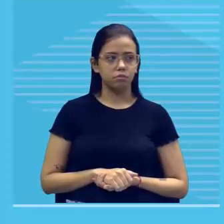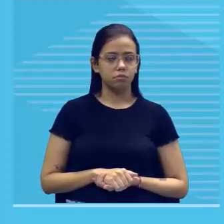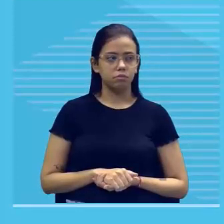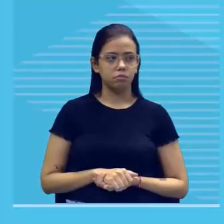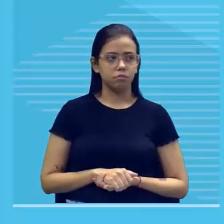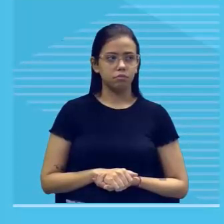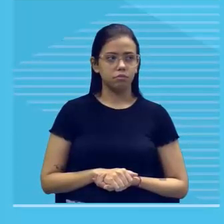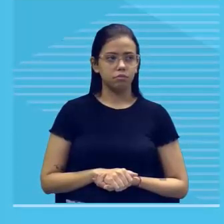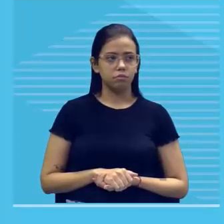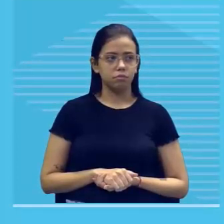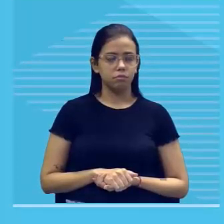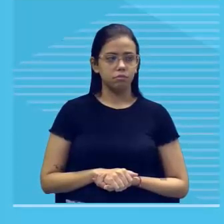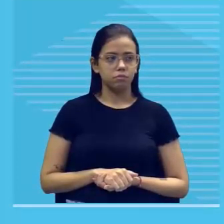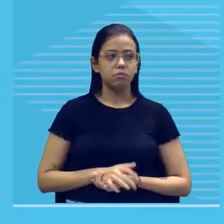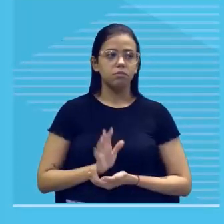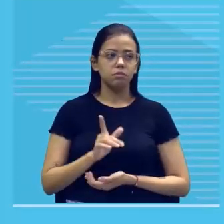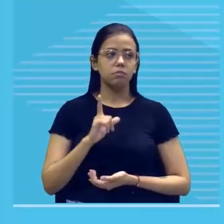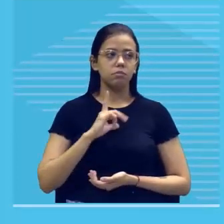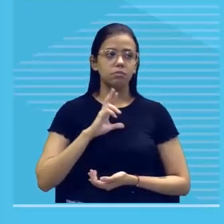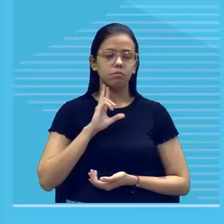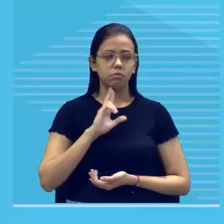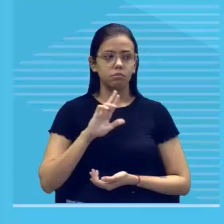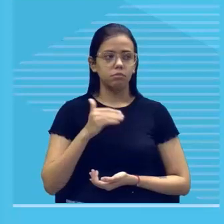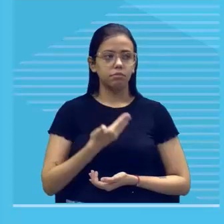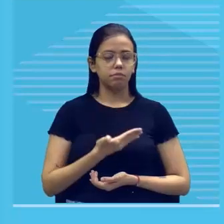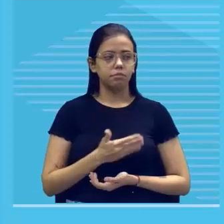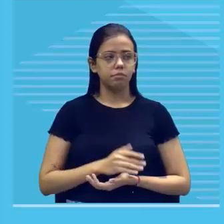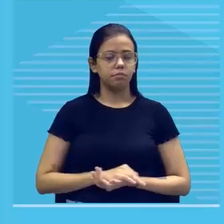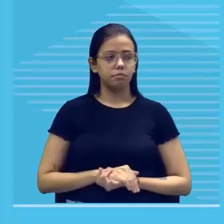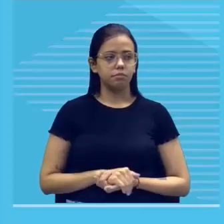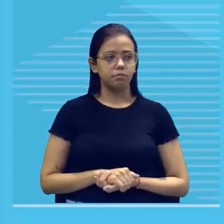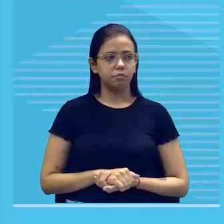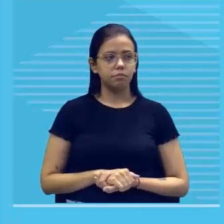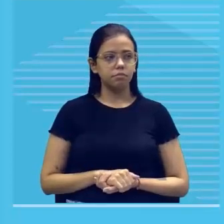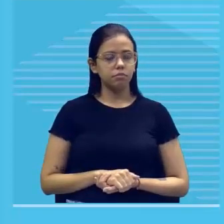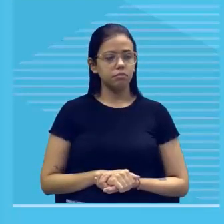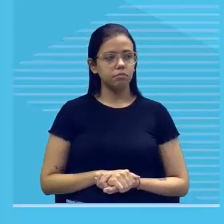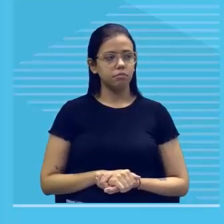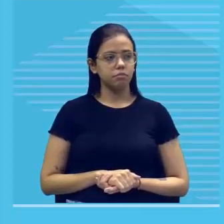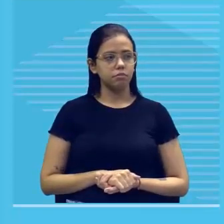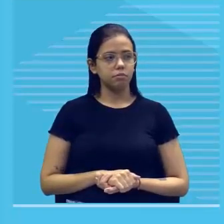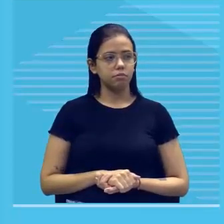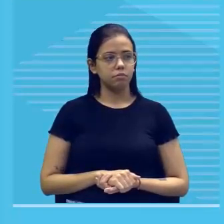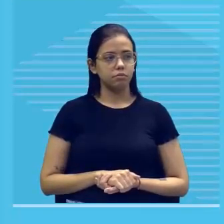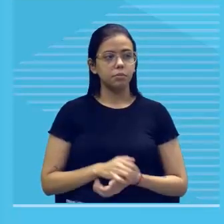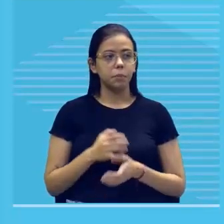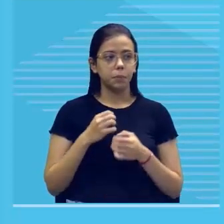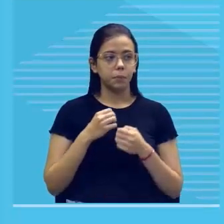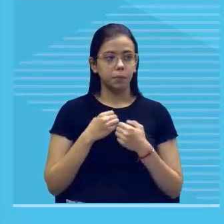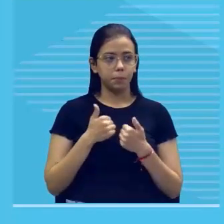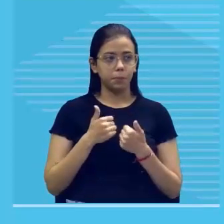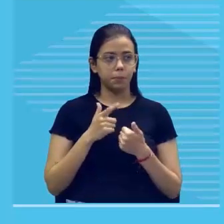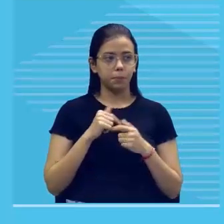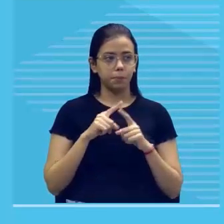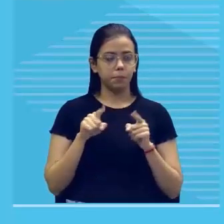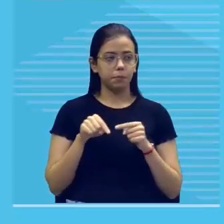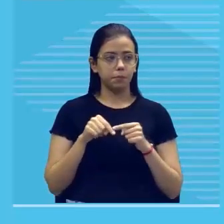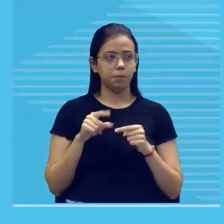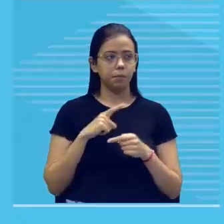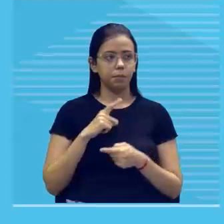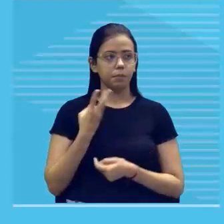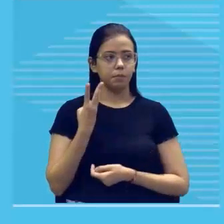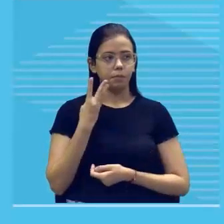a gente respondeu aqui né gente já uma armação aí toda feita tranquilo de boa na lagoa quatro